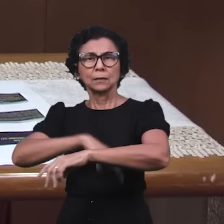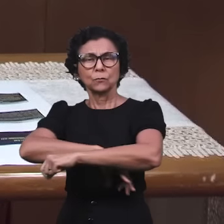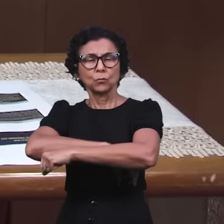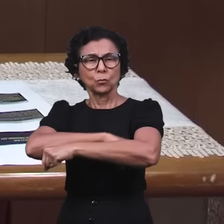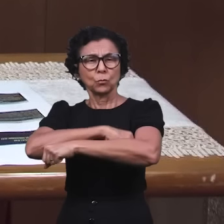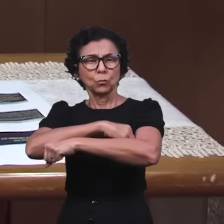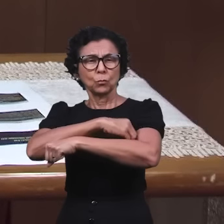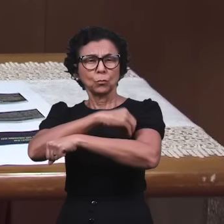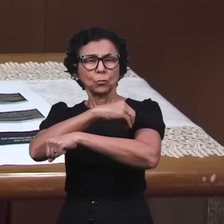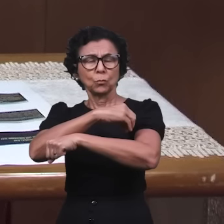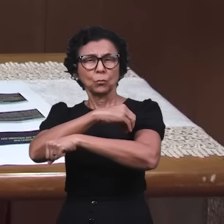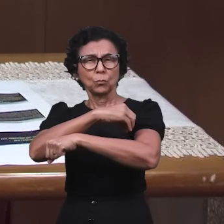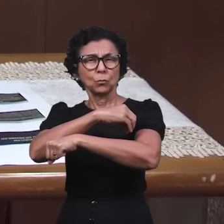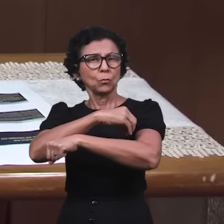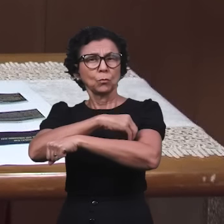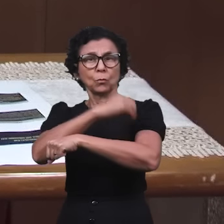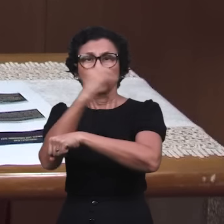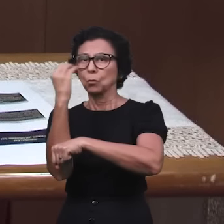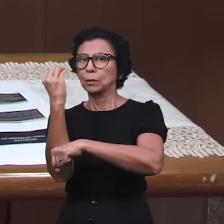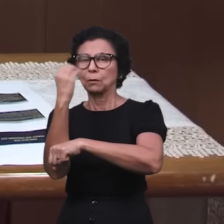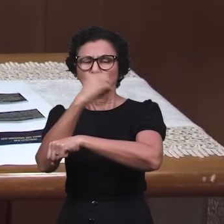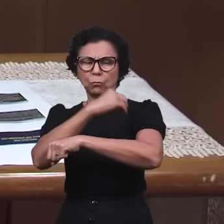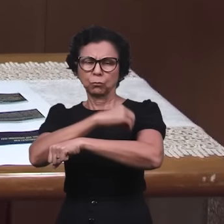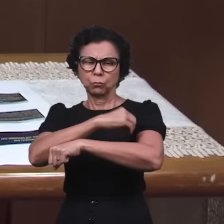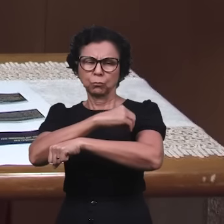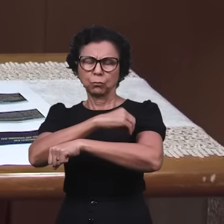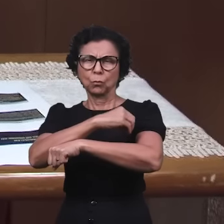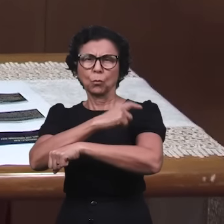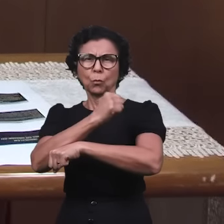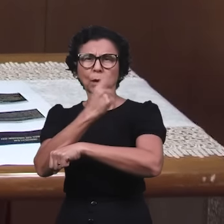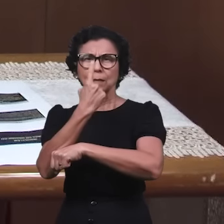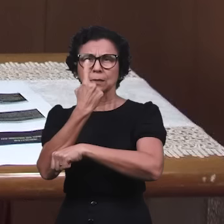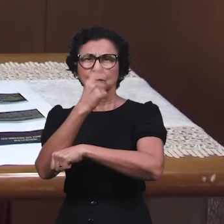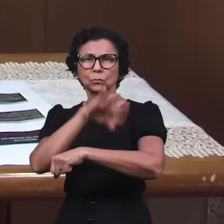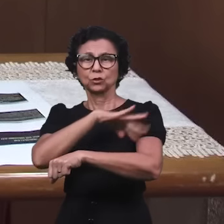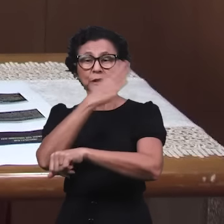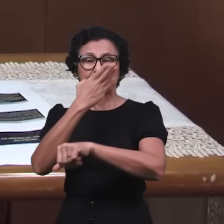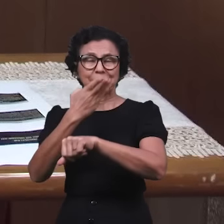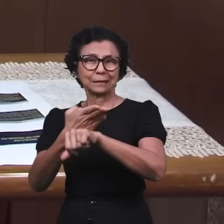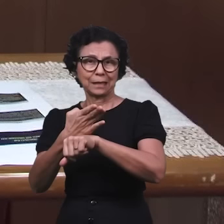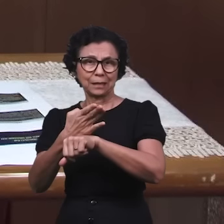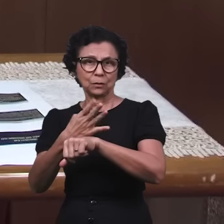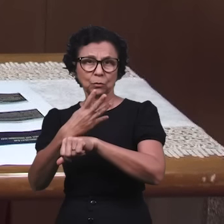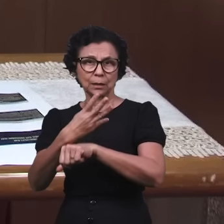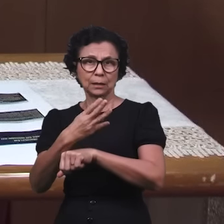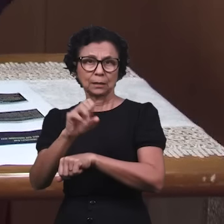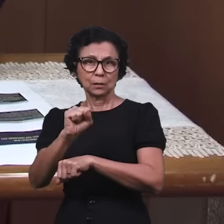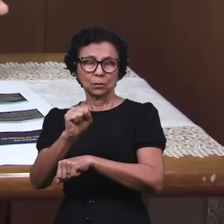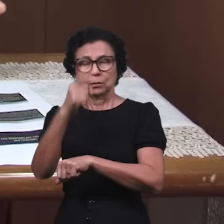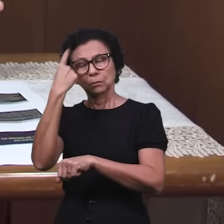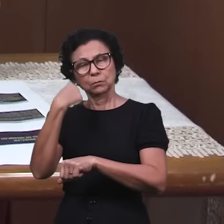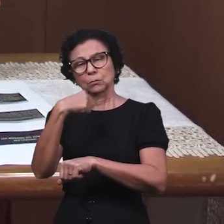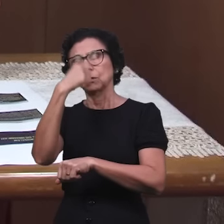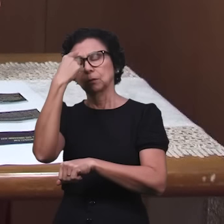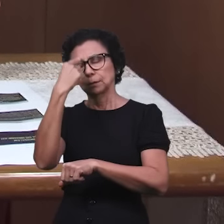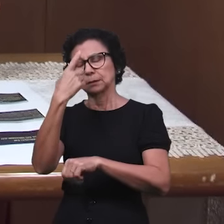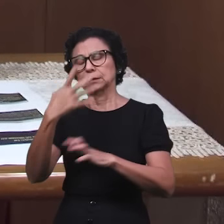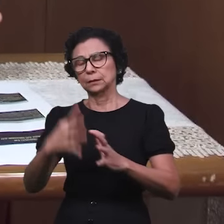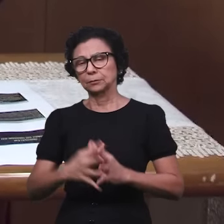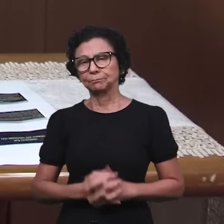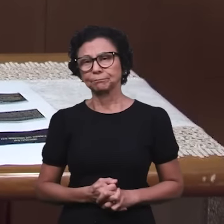inteiro, ou seja, foi um dia de 48 horas quase, porque Deus pelejava pelo povo de